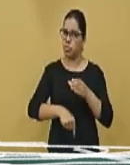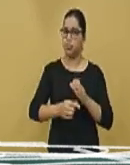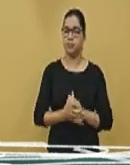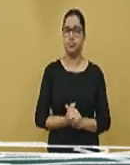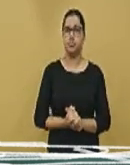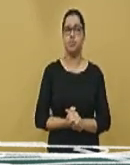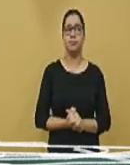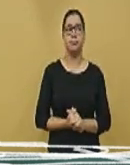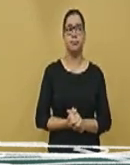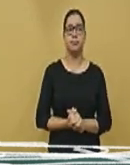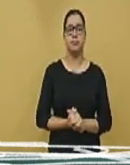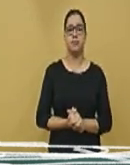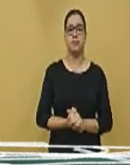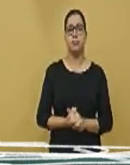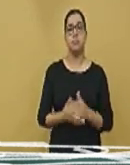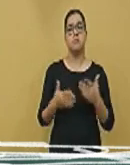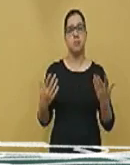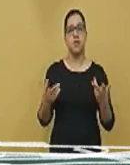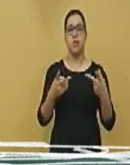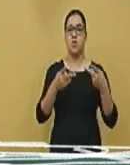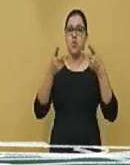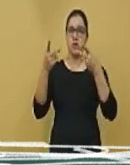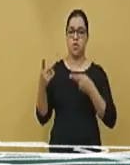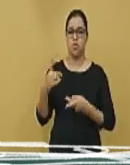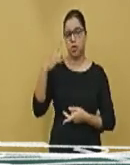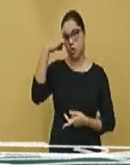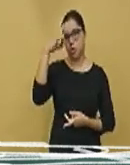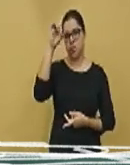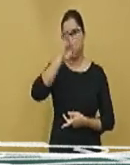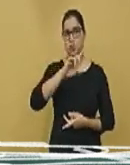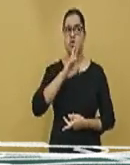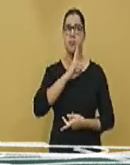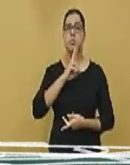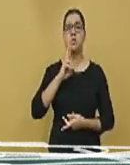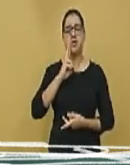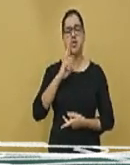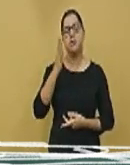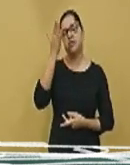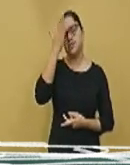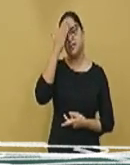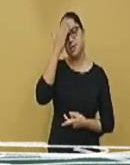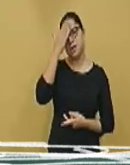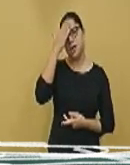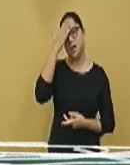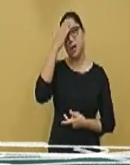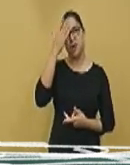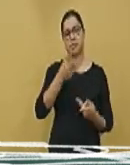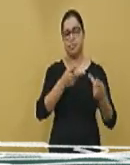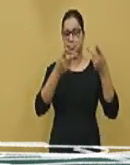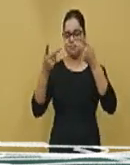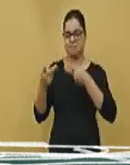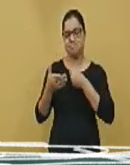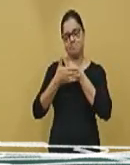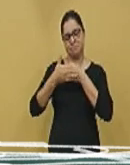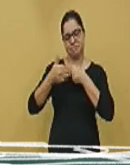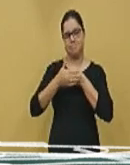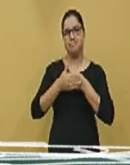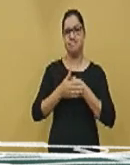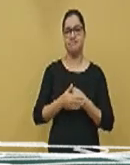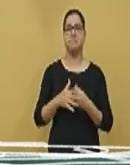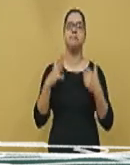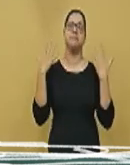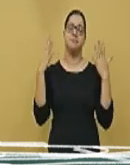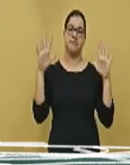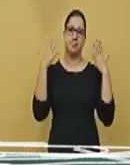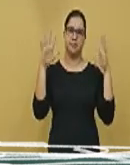passar um dia com os alunos, eu sei que nós vamos ser recebidos com muito respeito. Terminou seu tempo, professor. Obrigada.